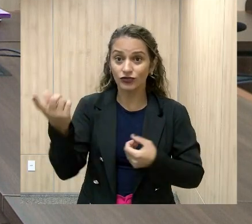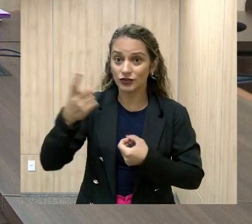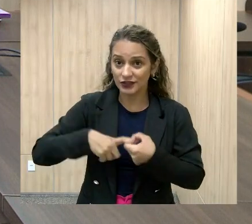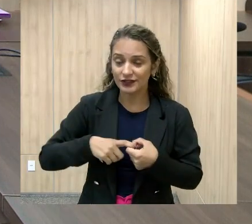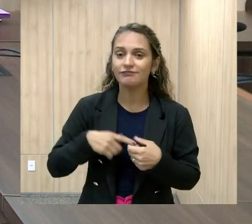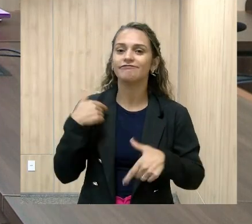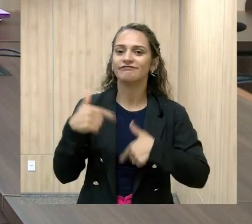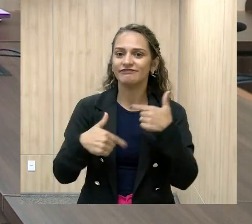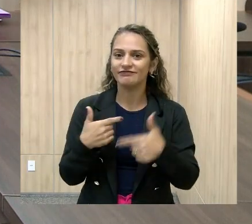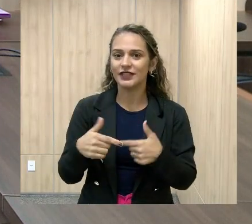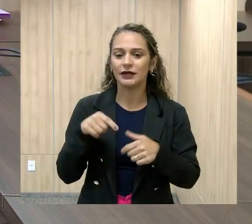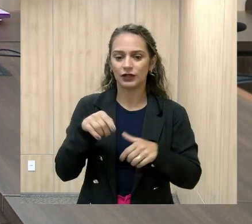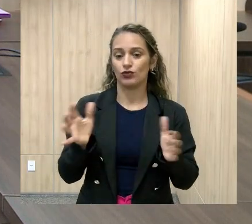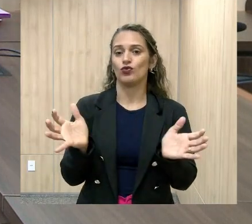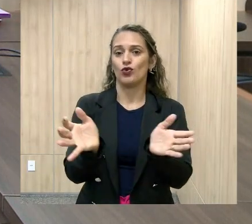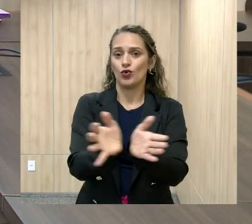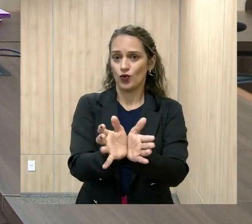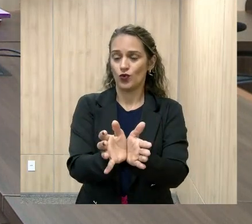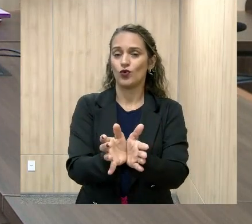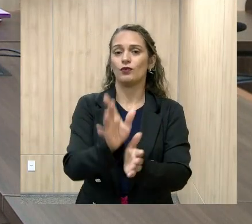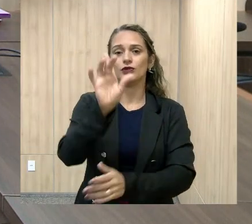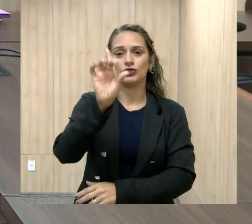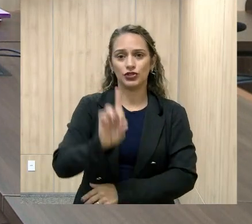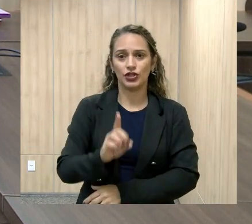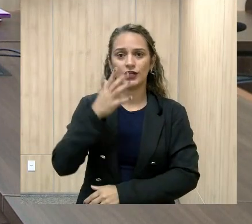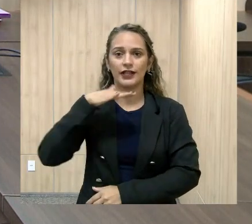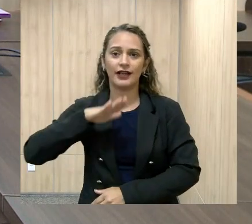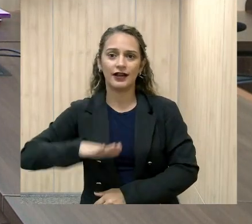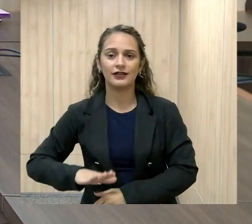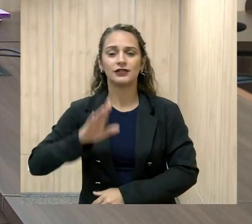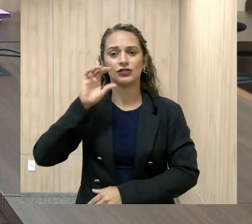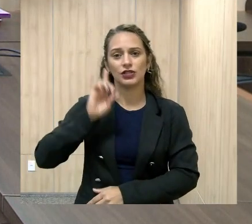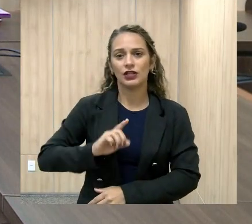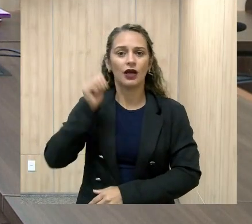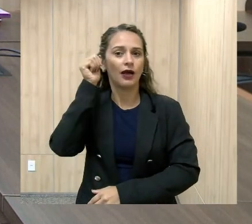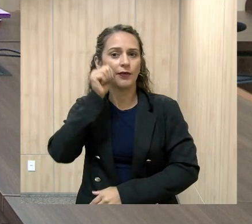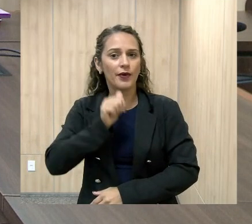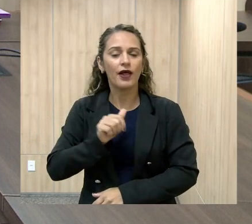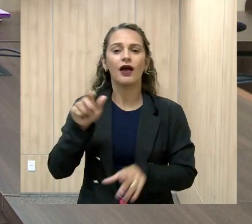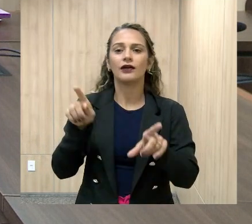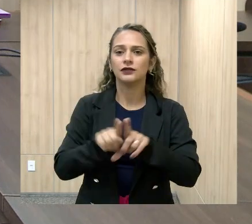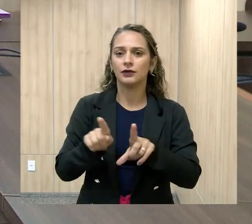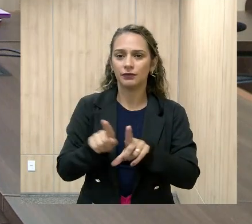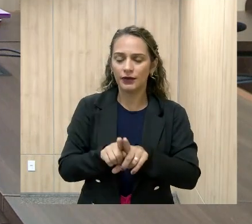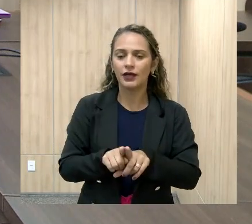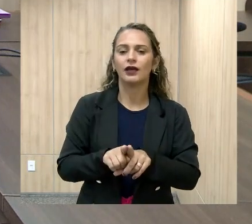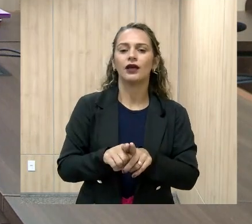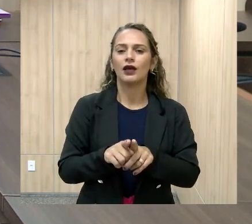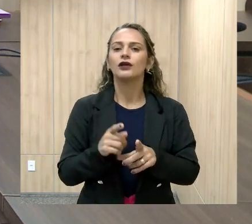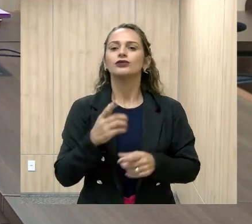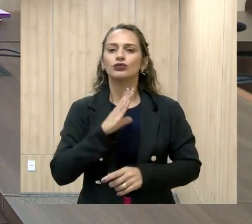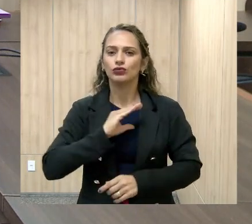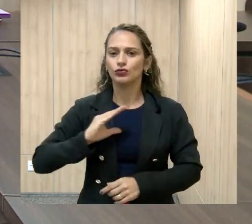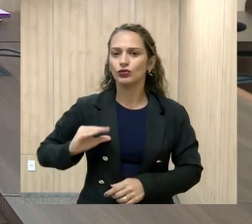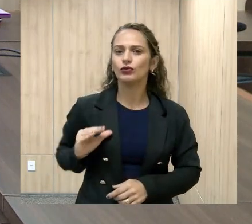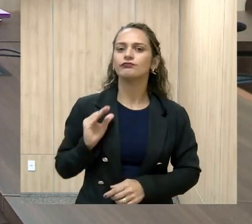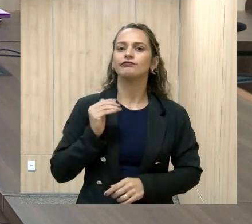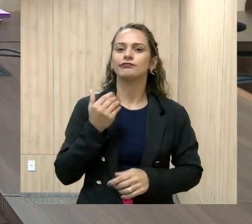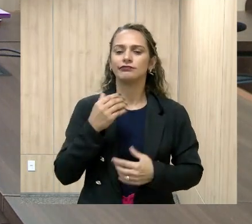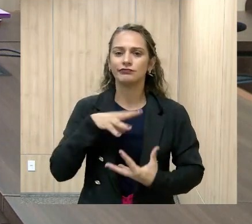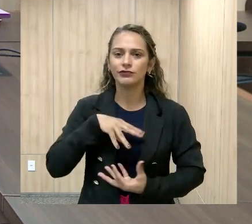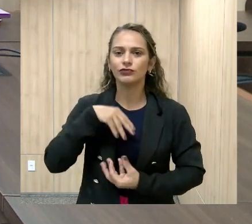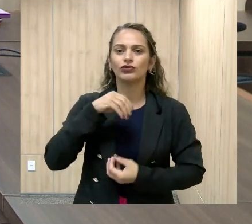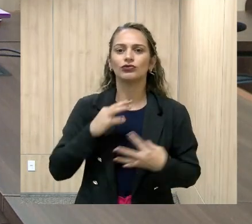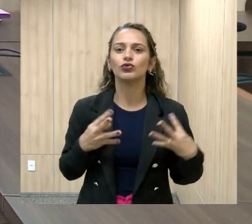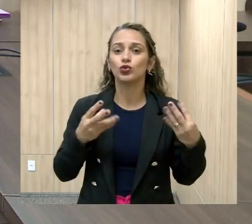retornando os trabalhos da comissão do direito da criança da mulher do Idoso do